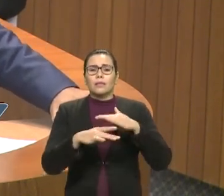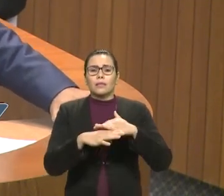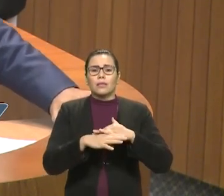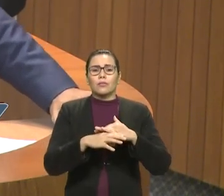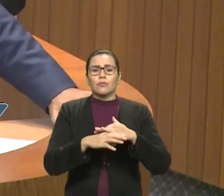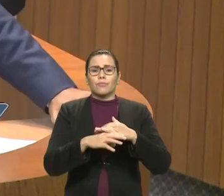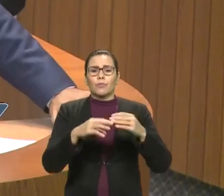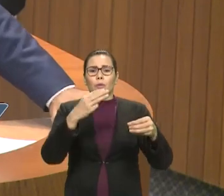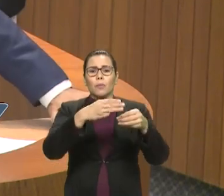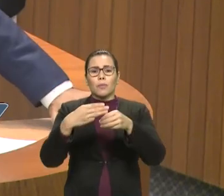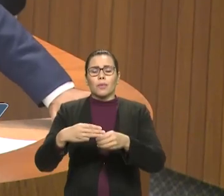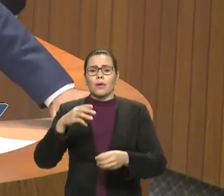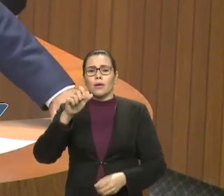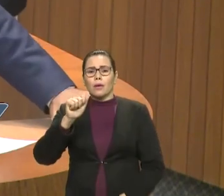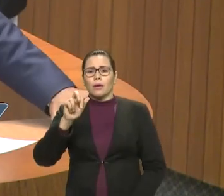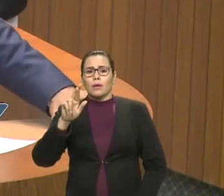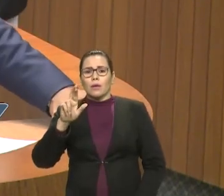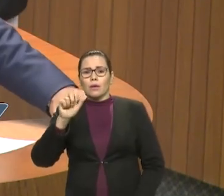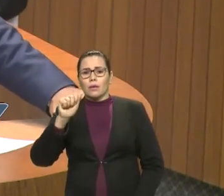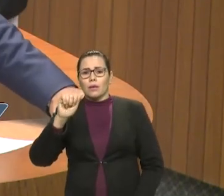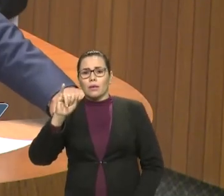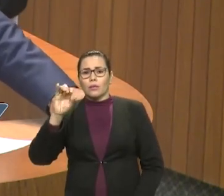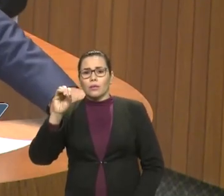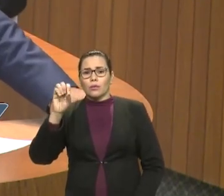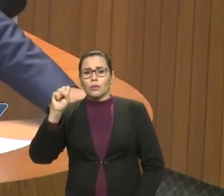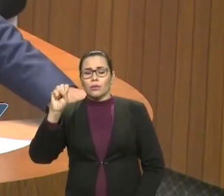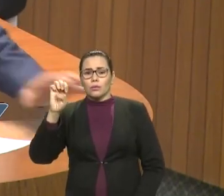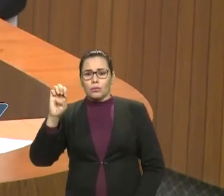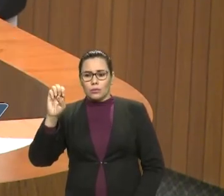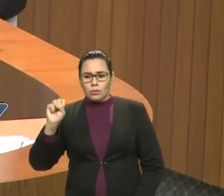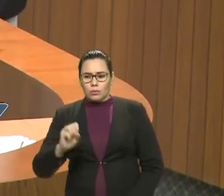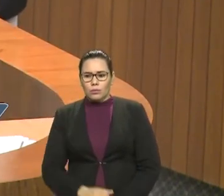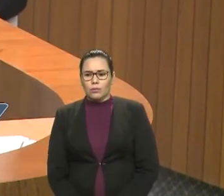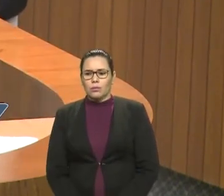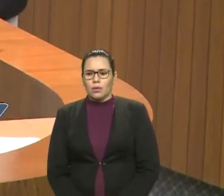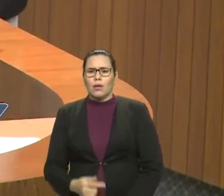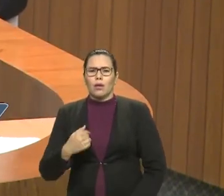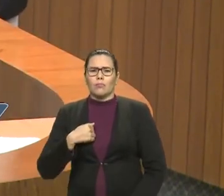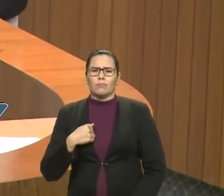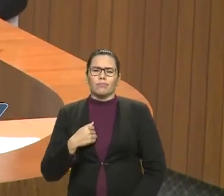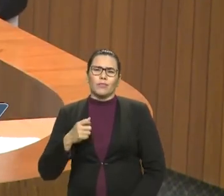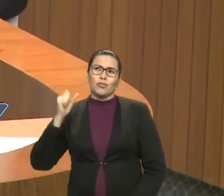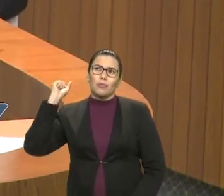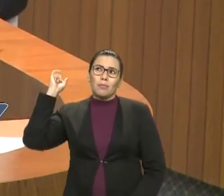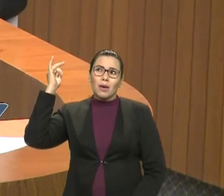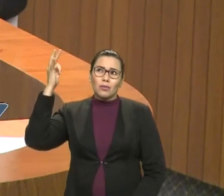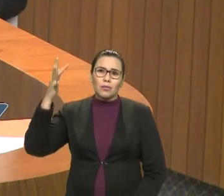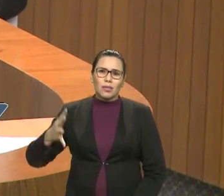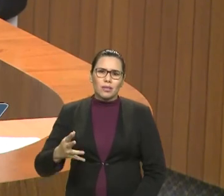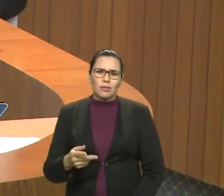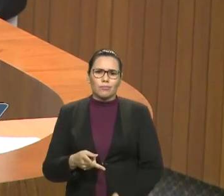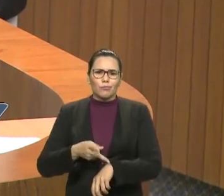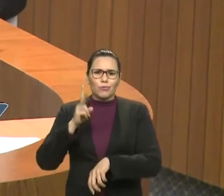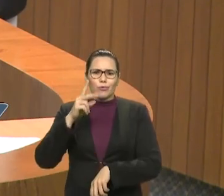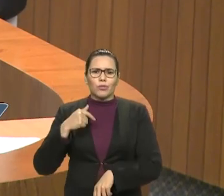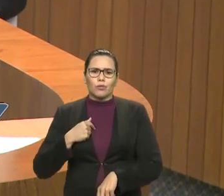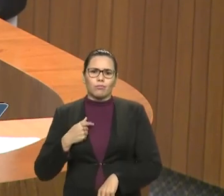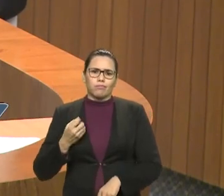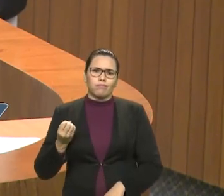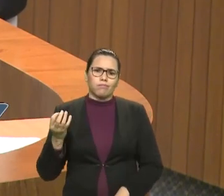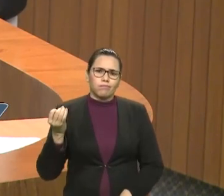Araioses. Ontem eu saí de São Luís, 2 horas da madrugada, fui à cidade de Araioses dar apoio aos professores. O meu